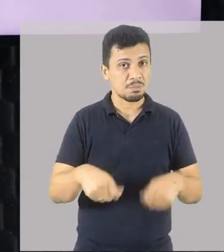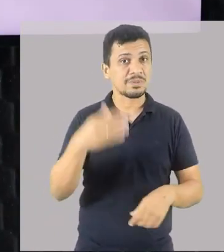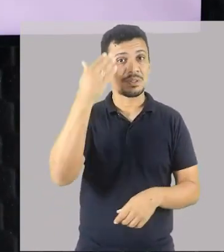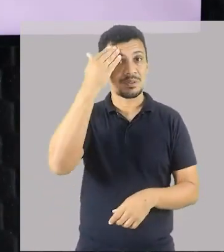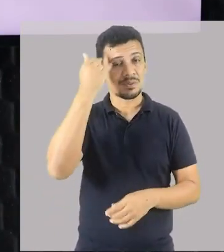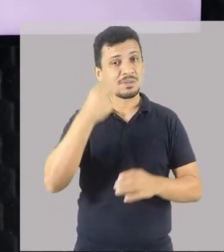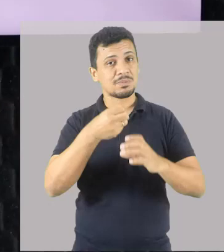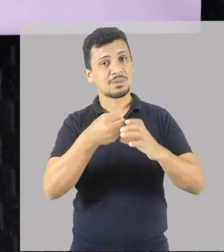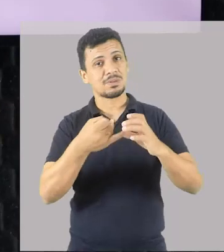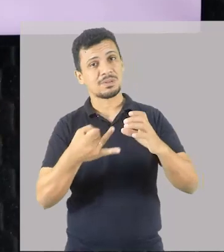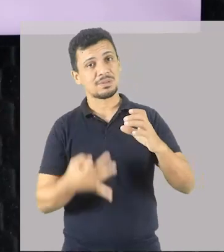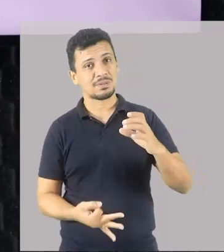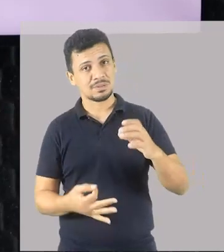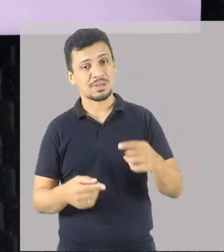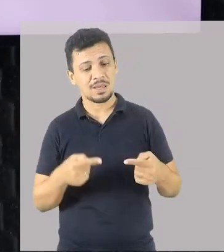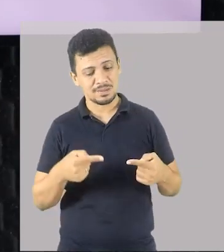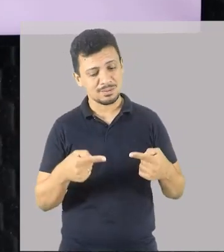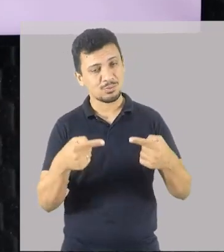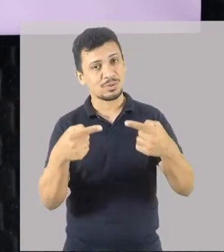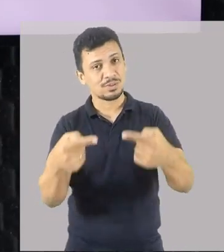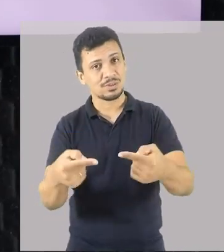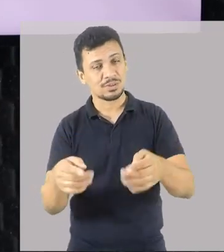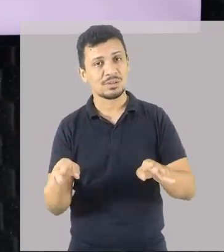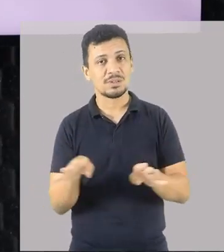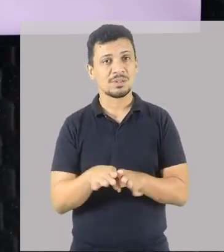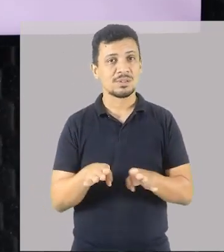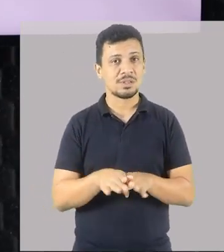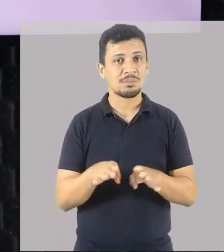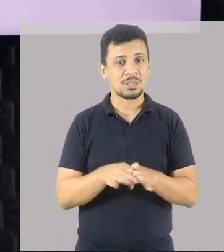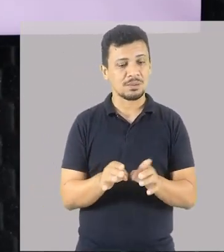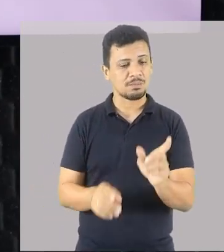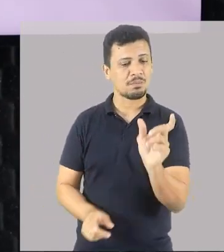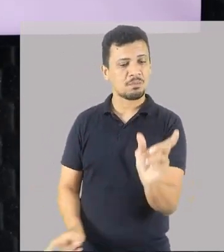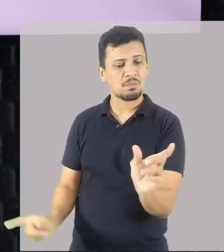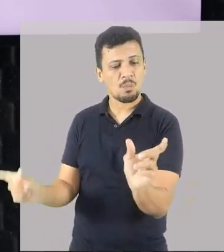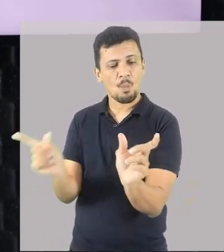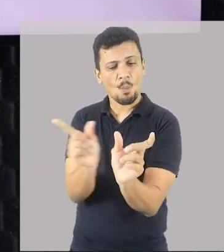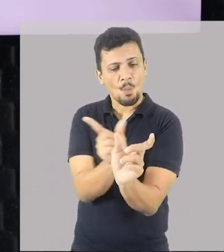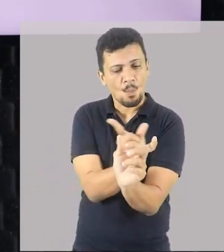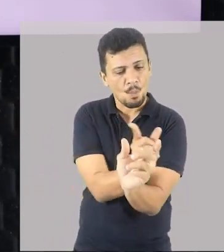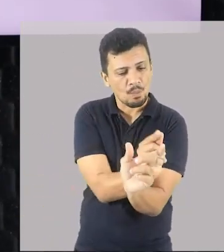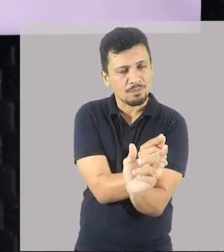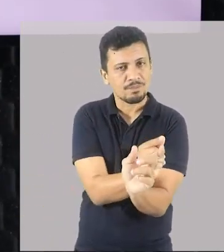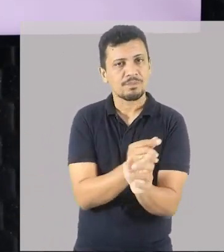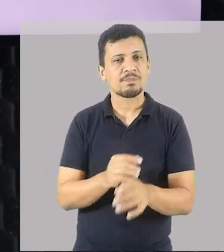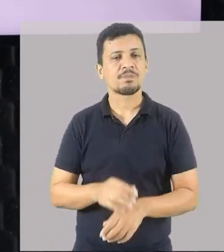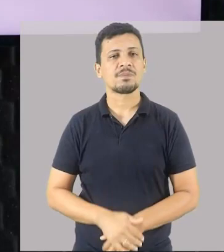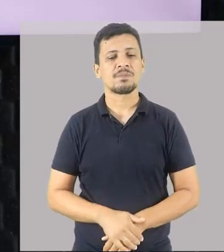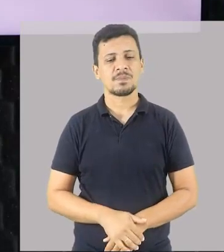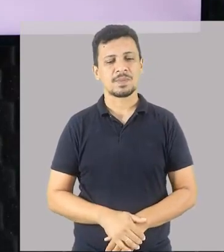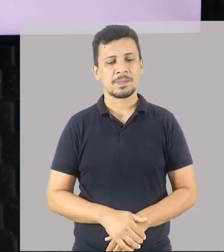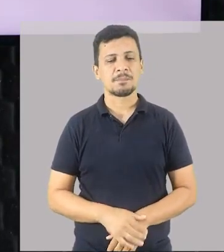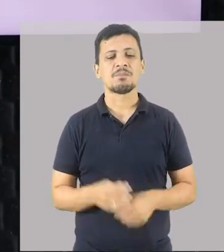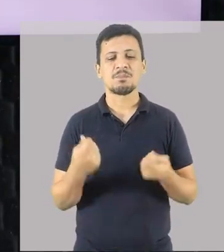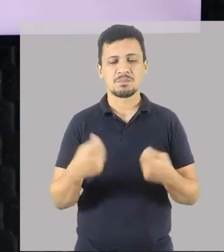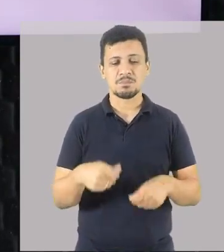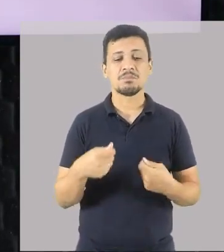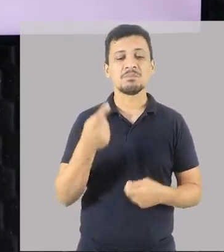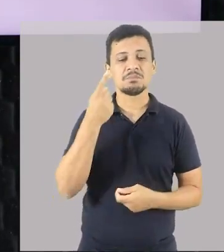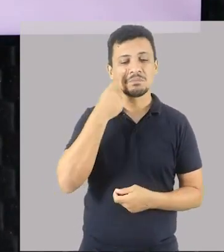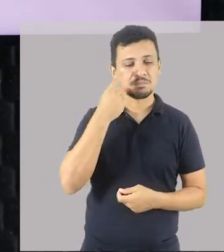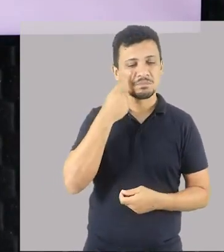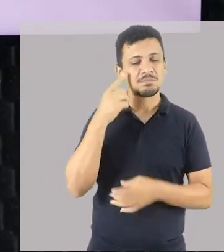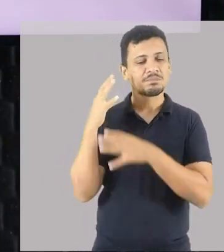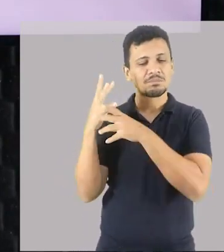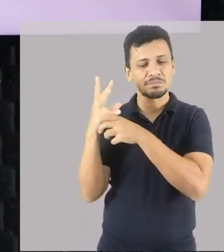da parassintética, que são simultâneos, a derivação regressiva e a derivação imprópria, tá? Precisam rever aí